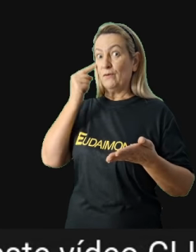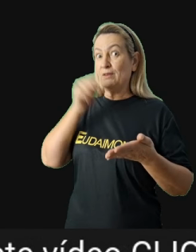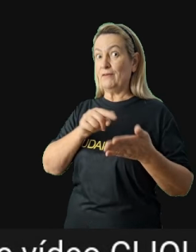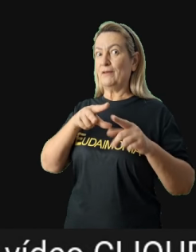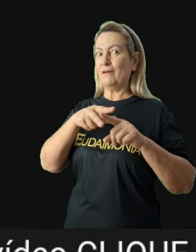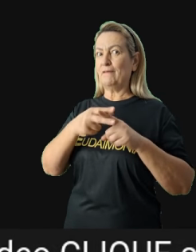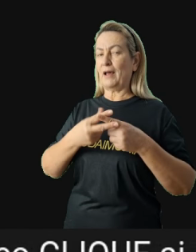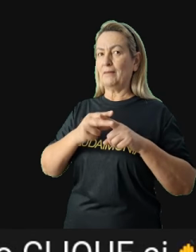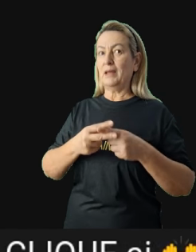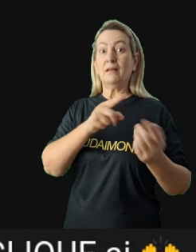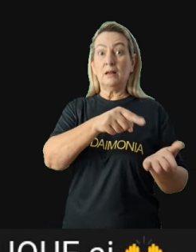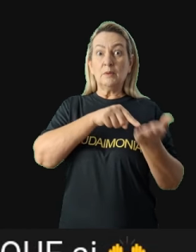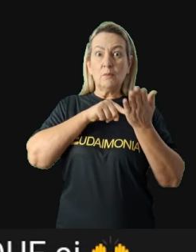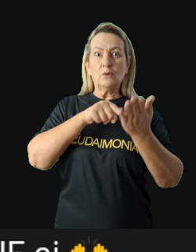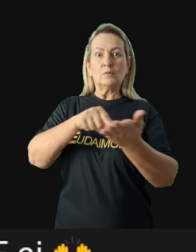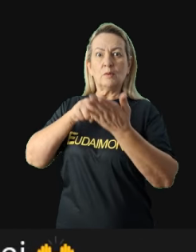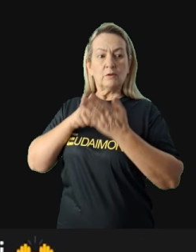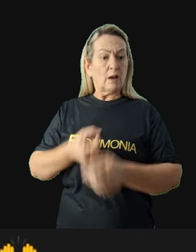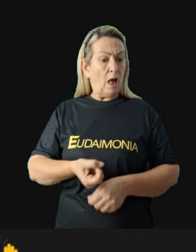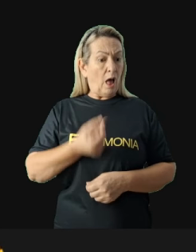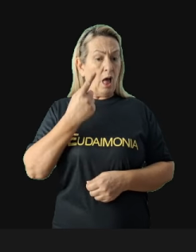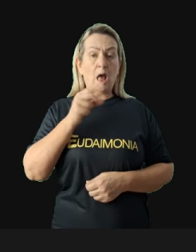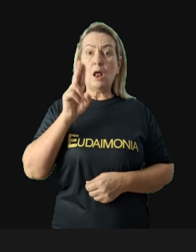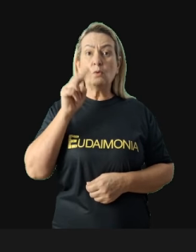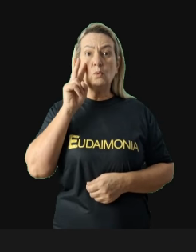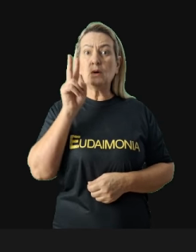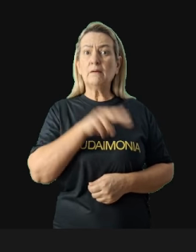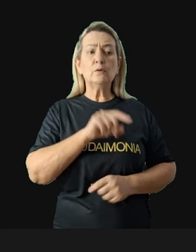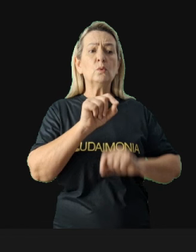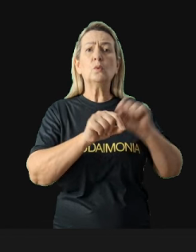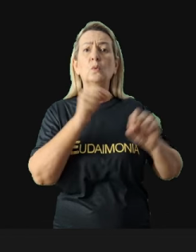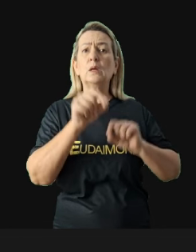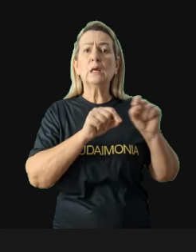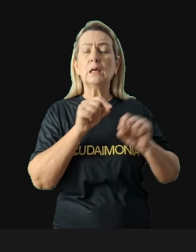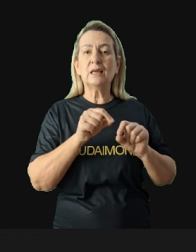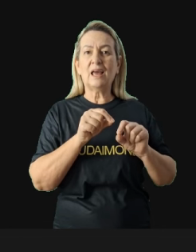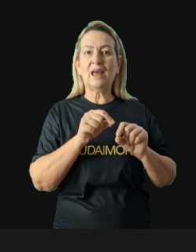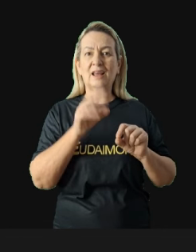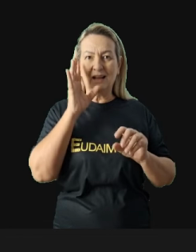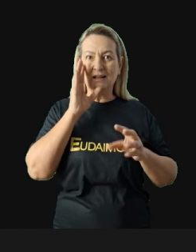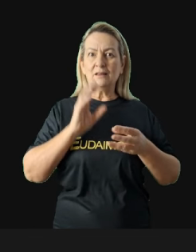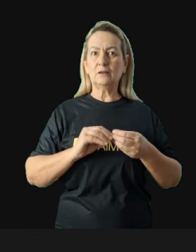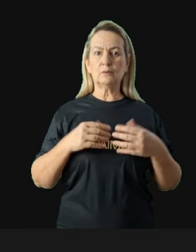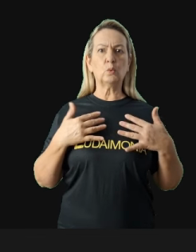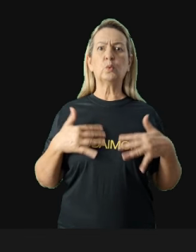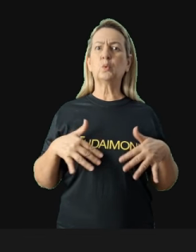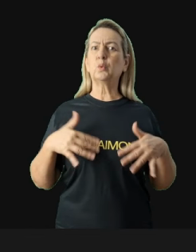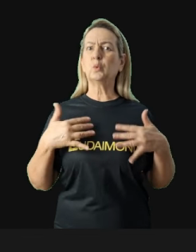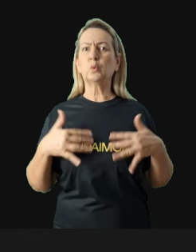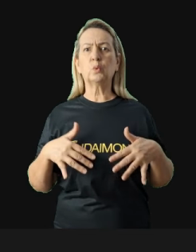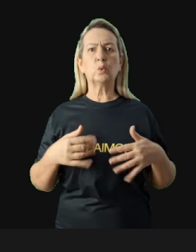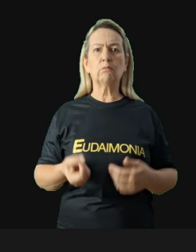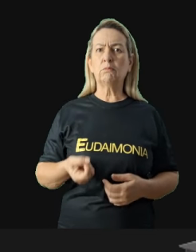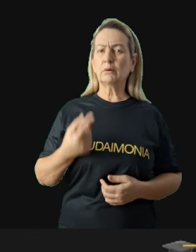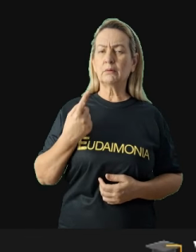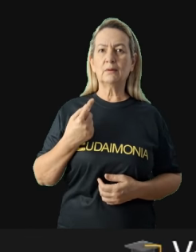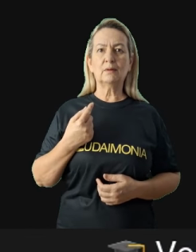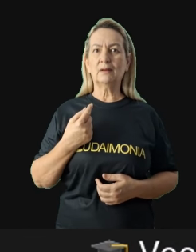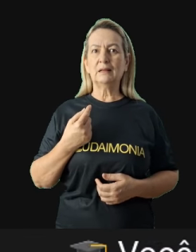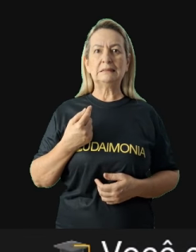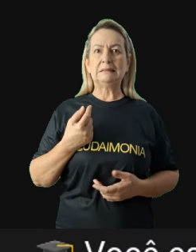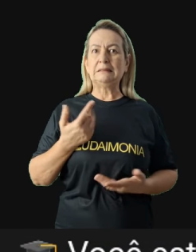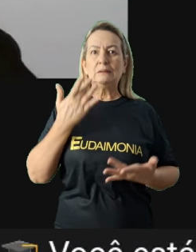mostrar, professora, você já viu isso aqui? Professora, você conhece essa ferramenta? Então, e aí eu vou dizer, não, nunca vi, não conheço, não sei do que você está falando. Você